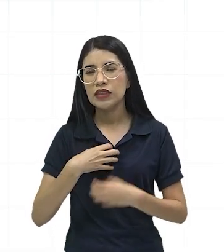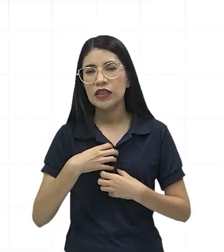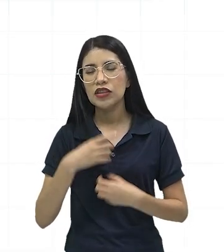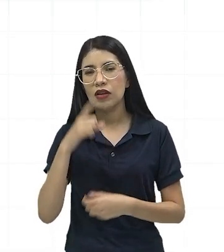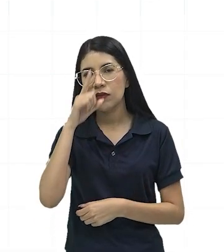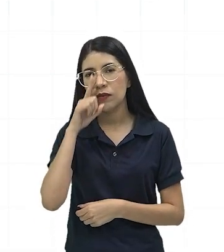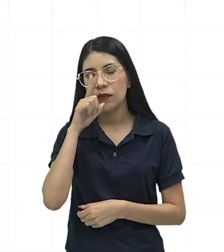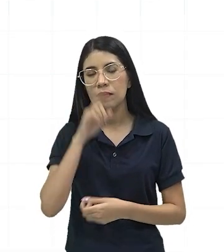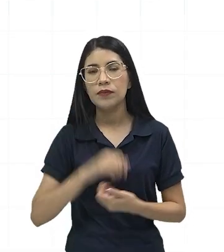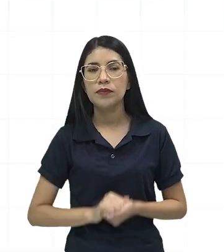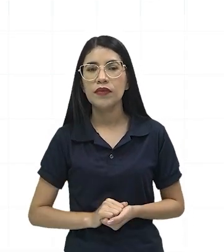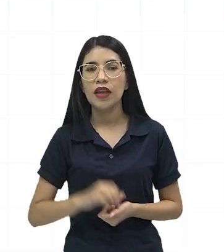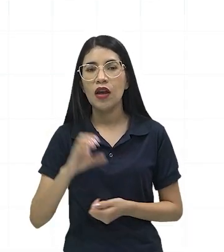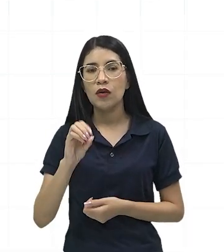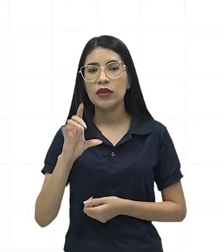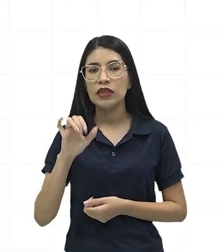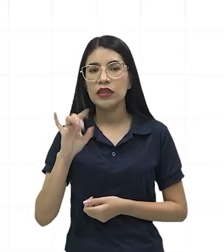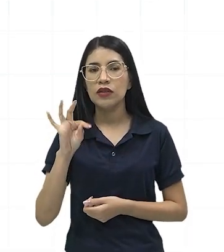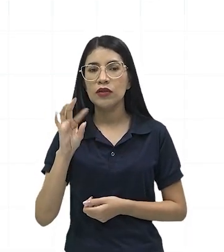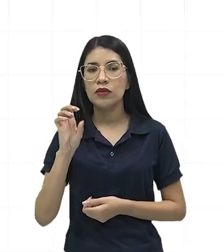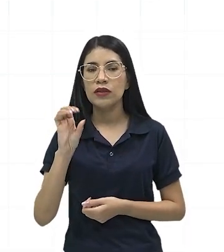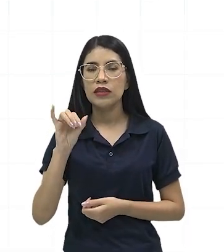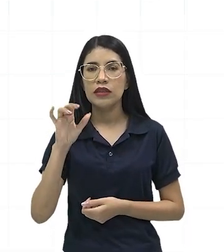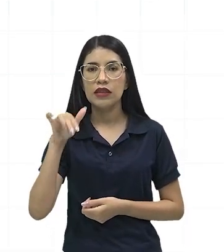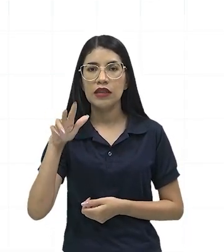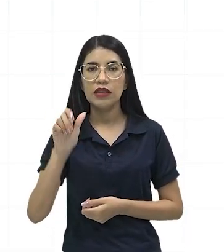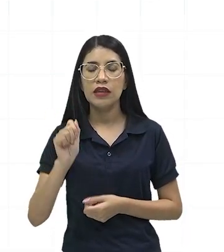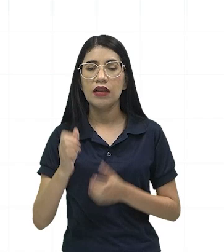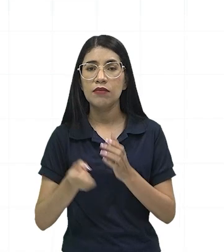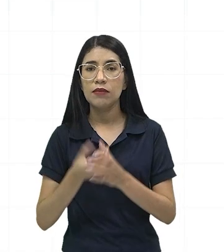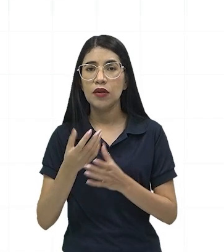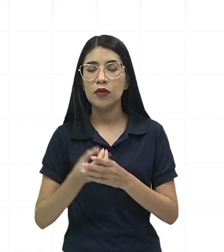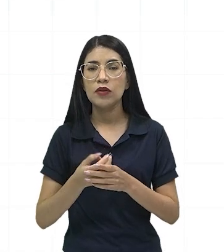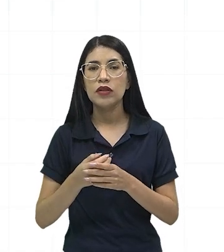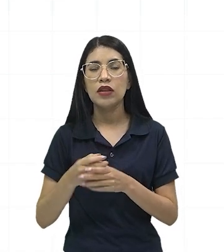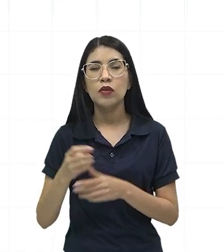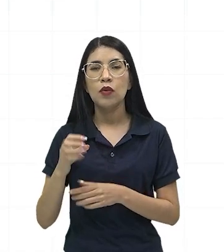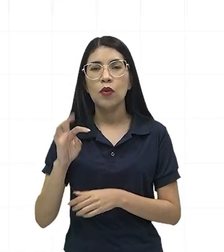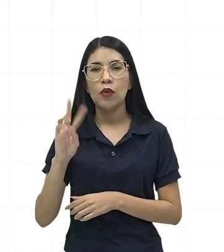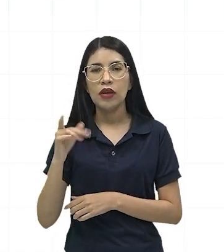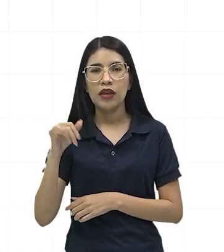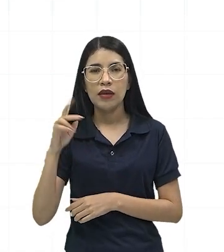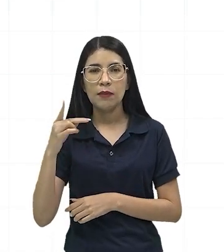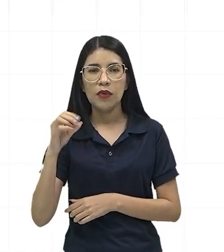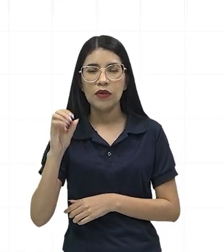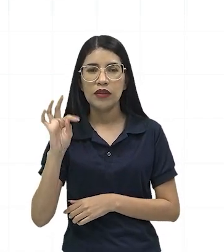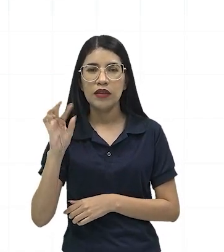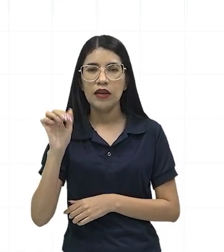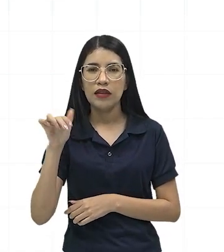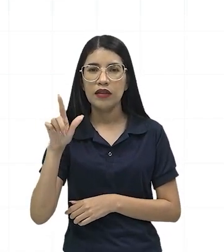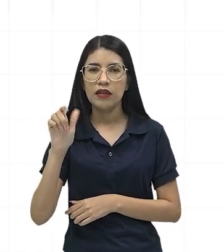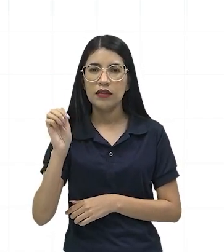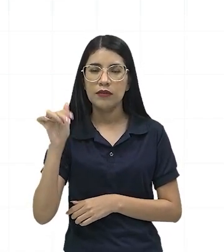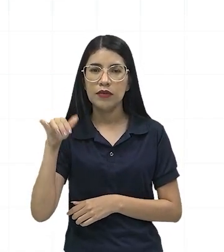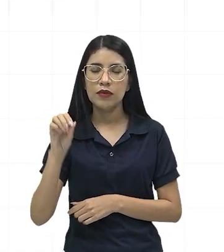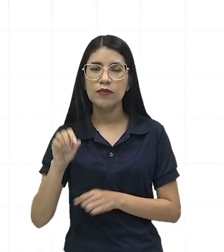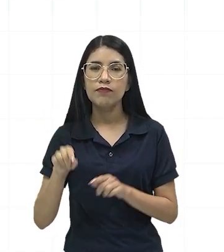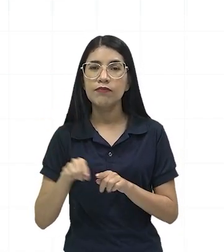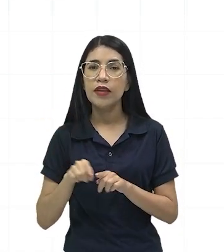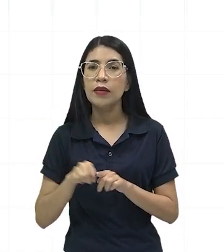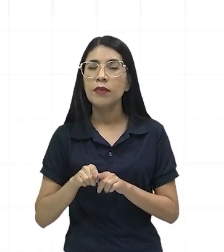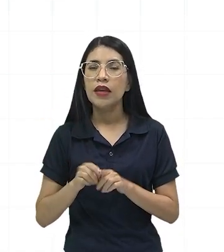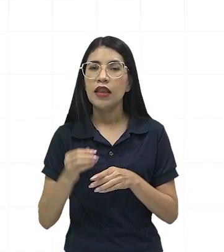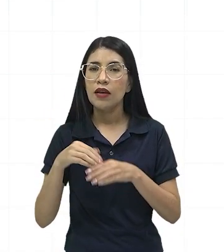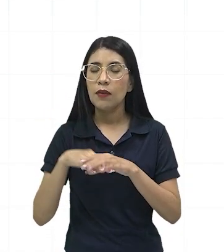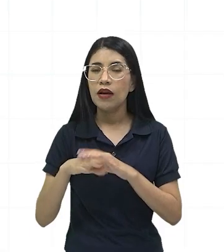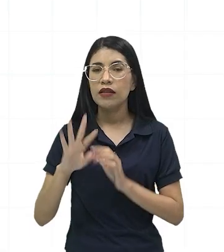né? Ocitocina é um hormônio produzido no hipotálamo, armazenado na hipófise, e